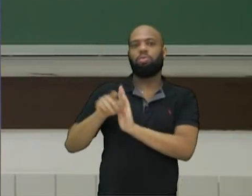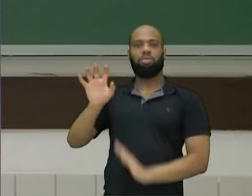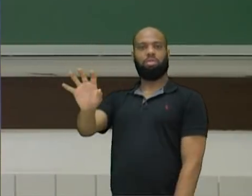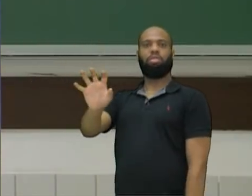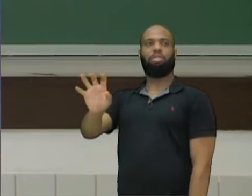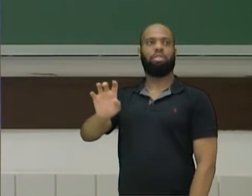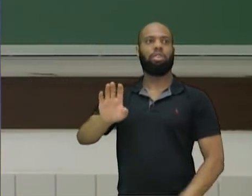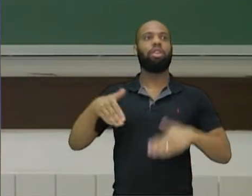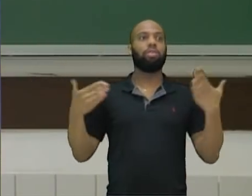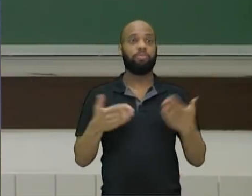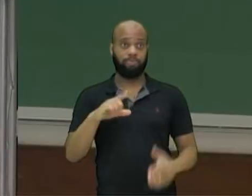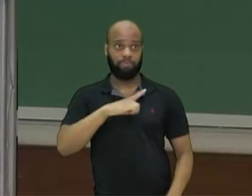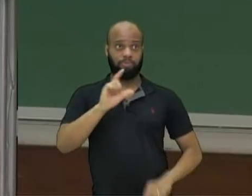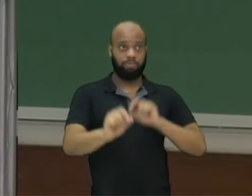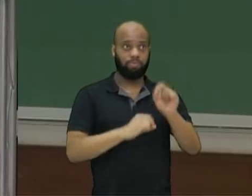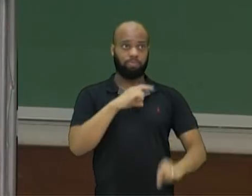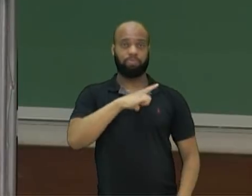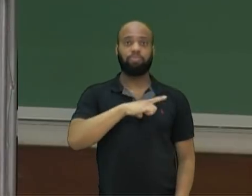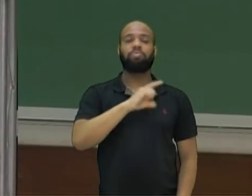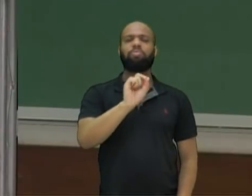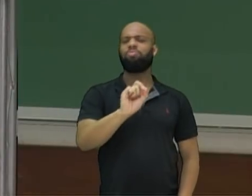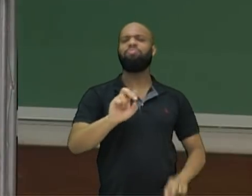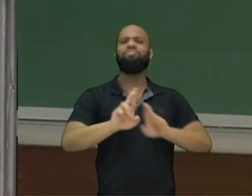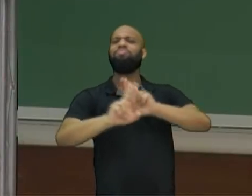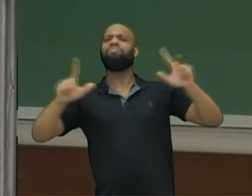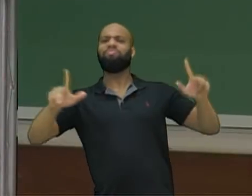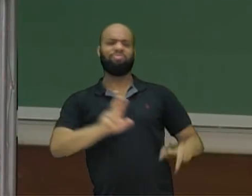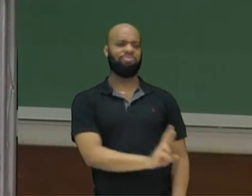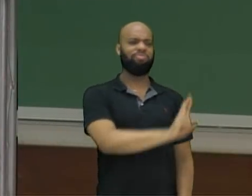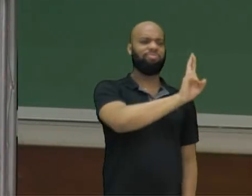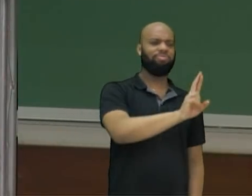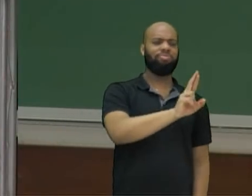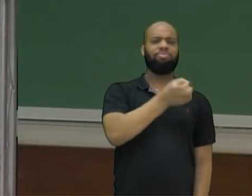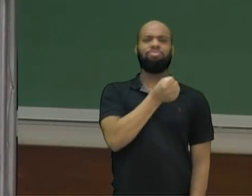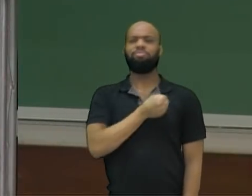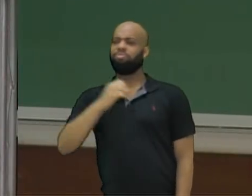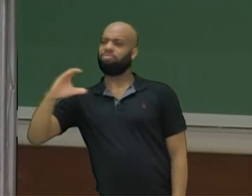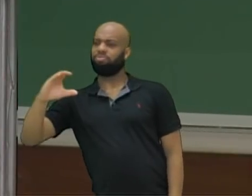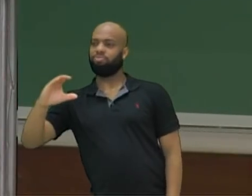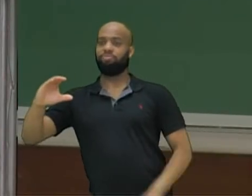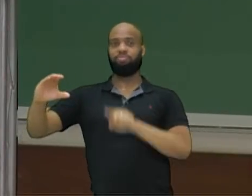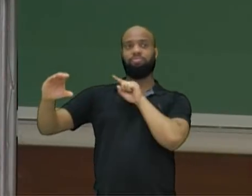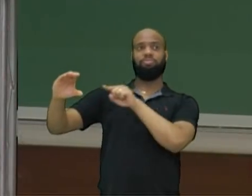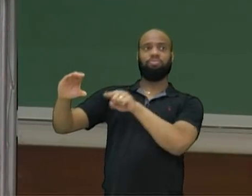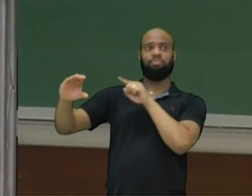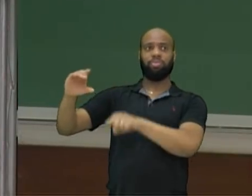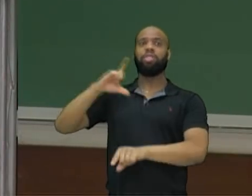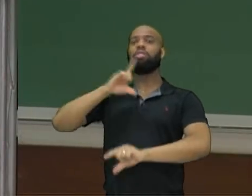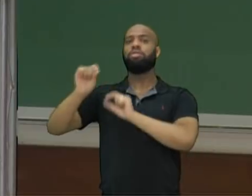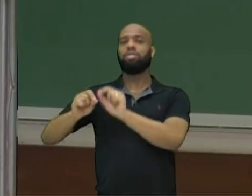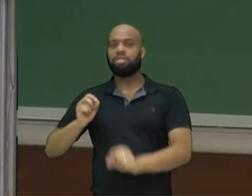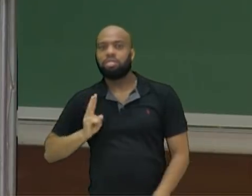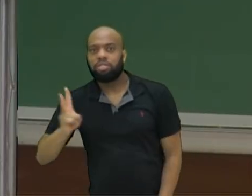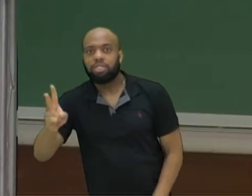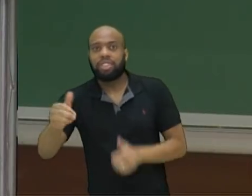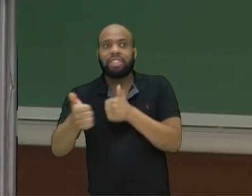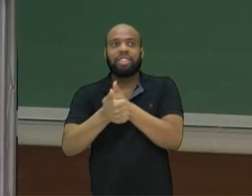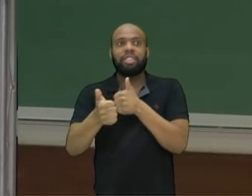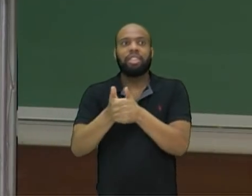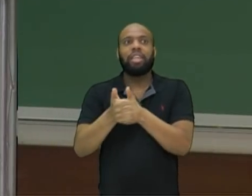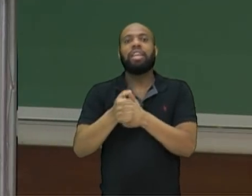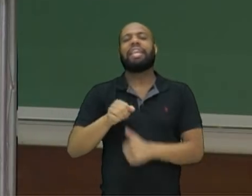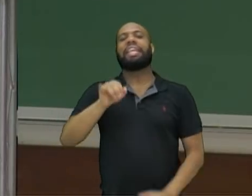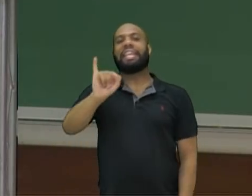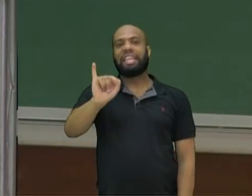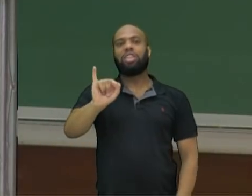números reais. O que diferencia um do outro? Que a parte imaginária está acompanhada da